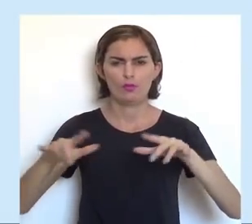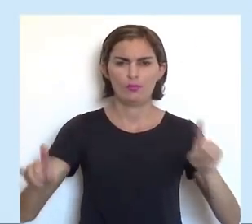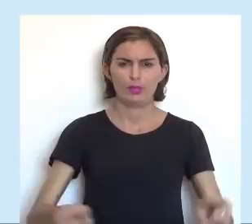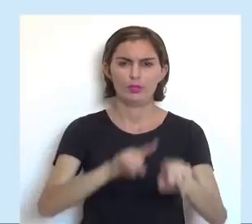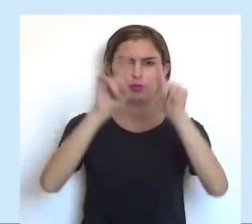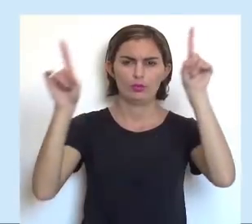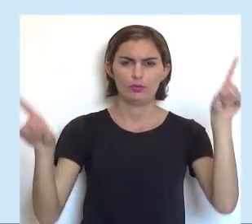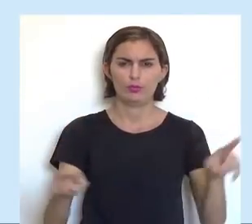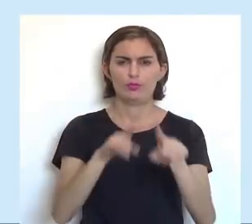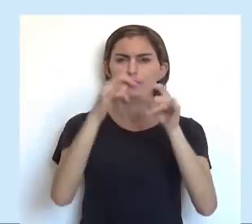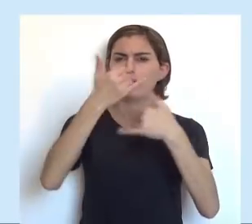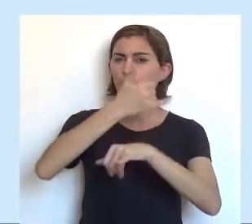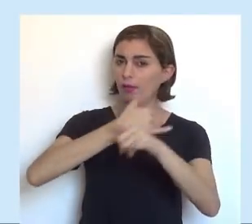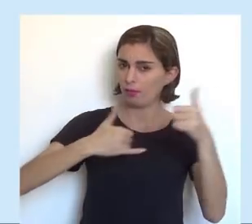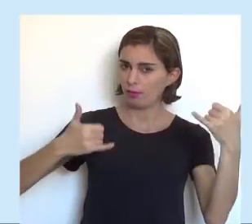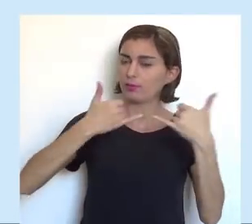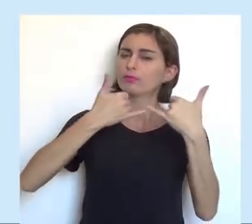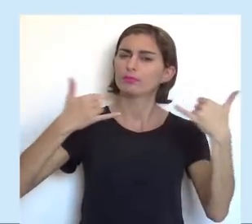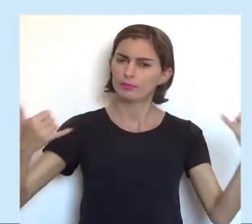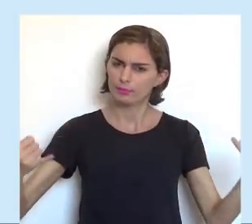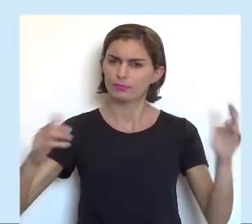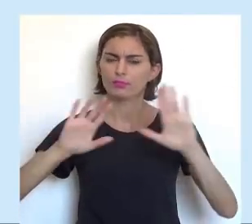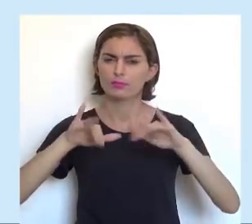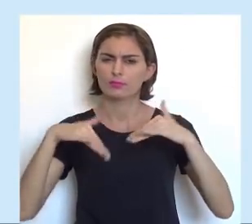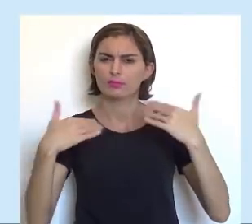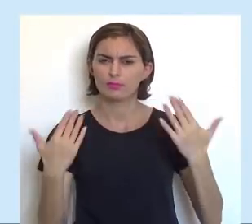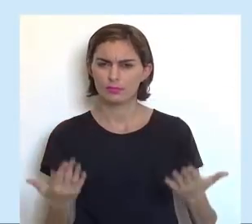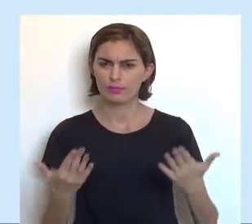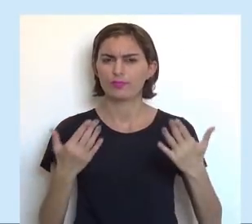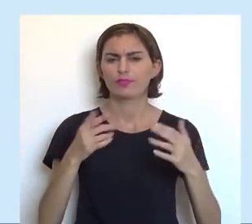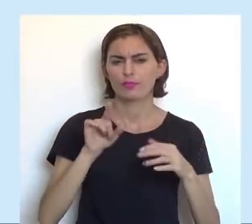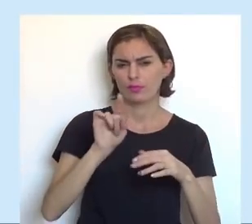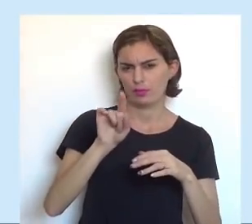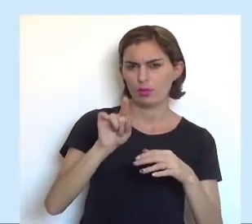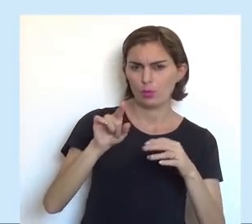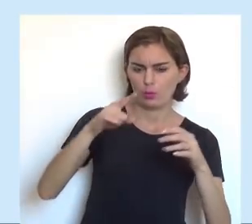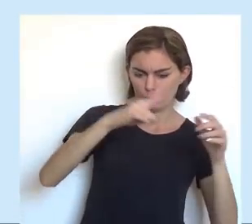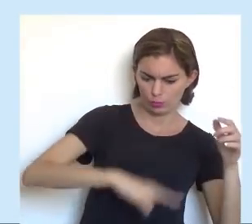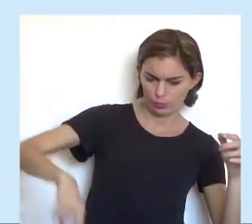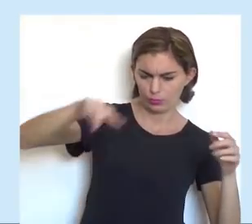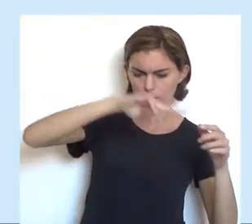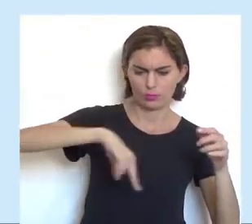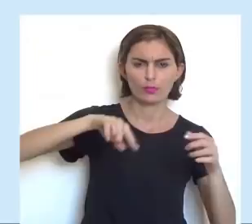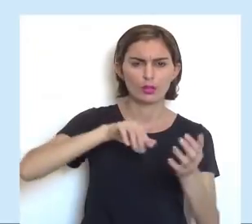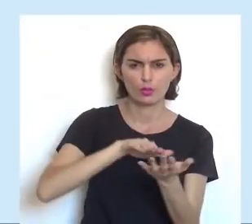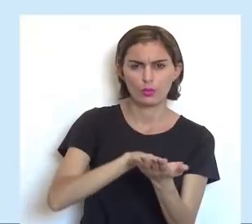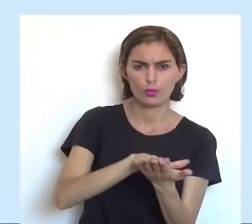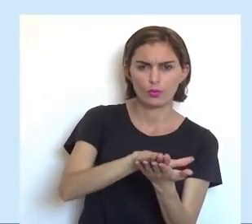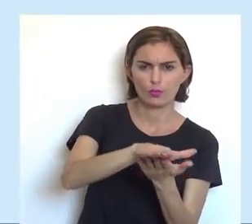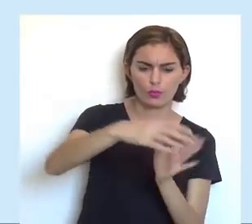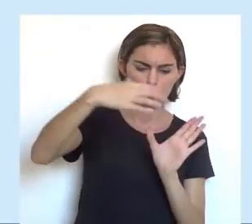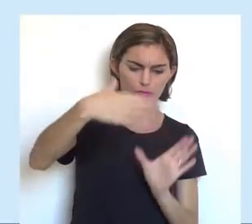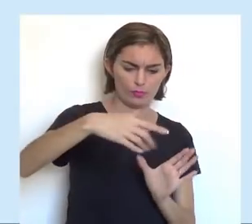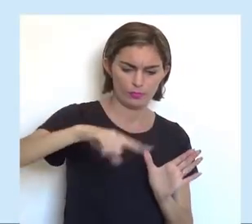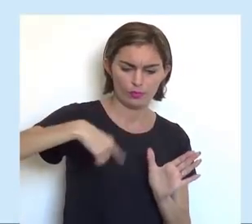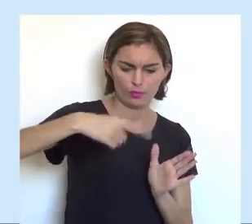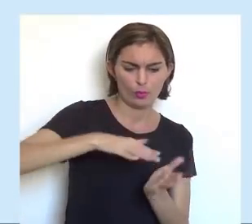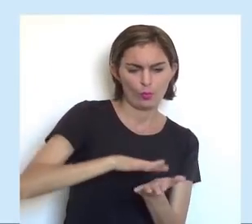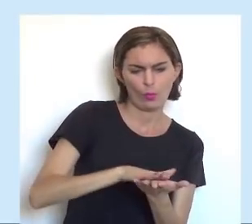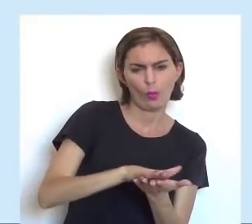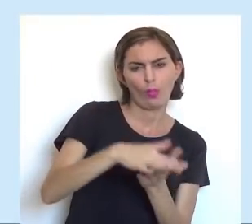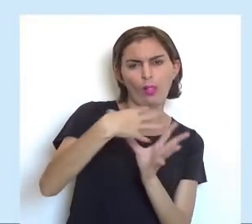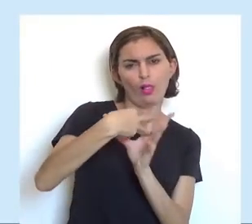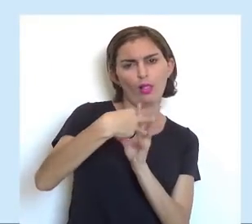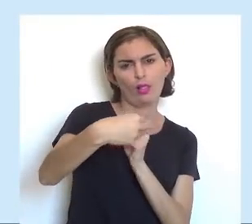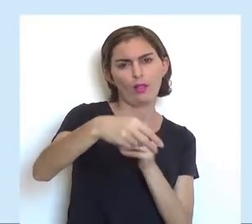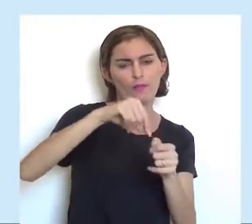tubulação, transformando em energia elétrica. Então, o pneu, quando entra no reator através da pirólise,